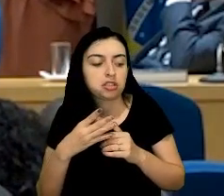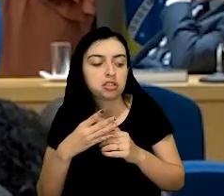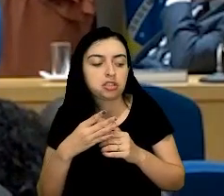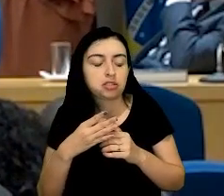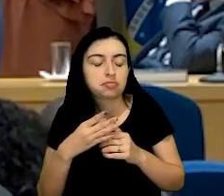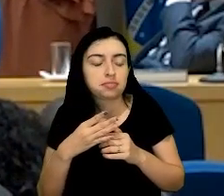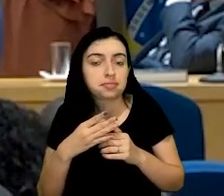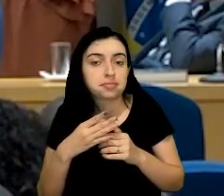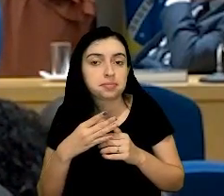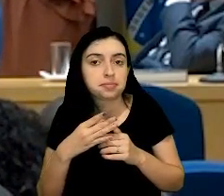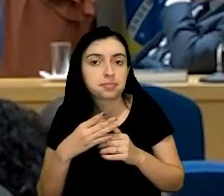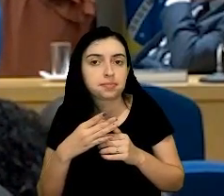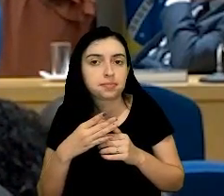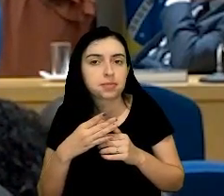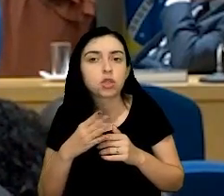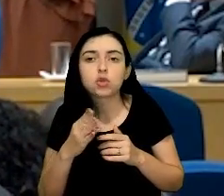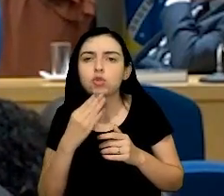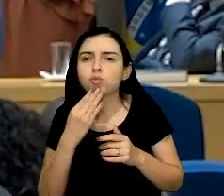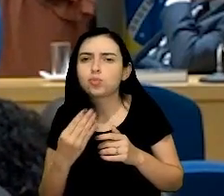os solicitantes,